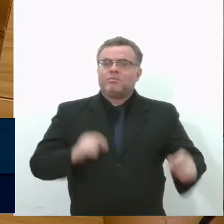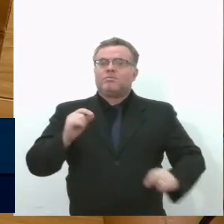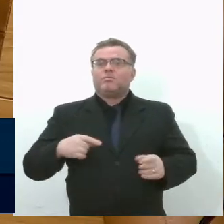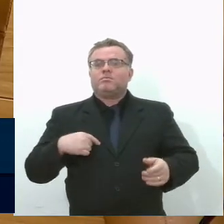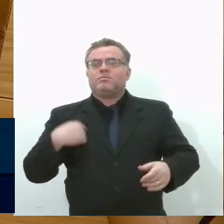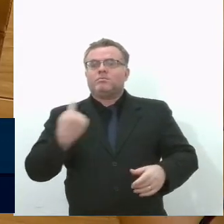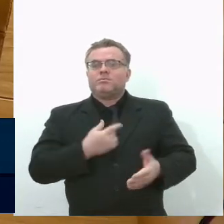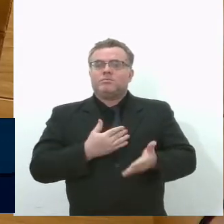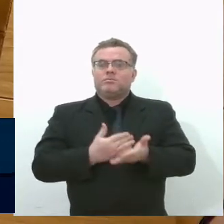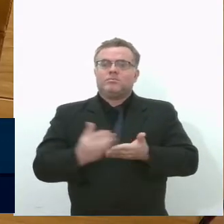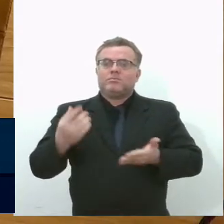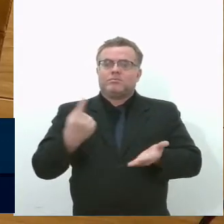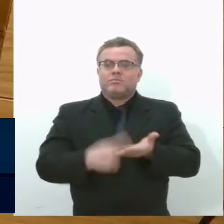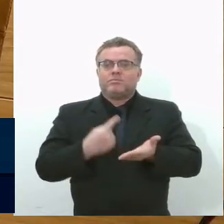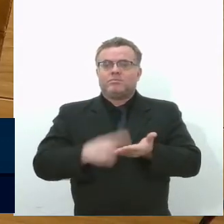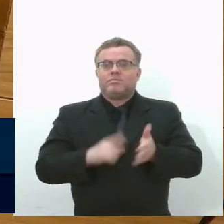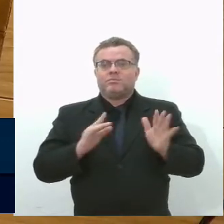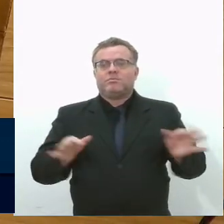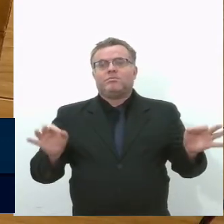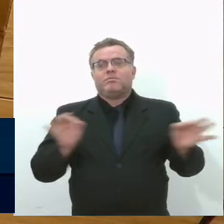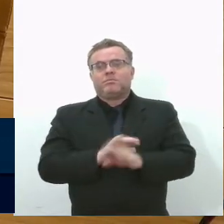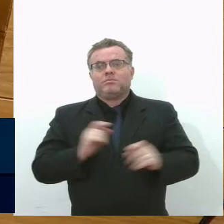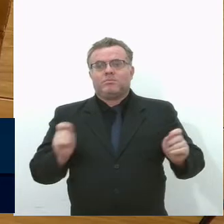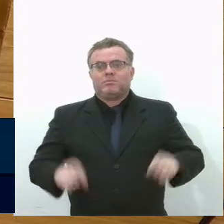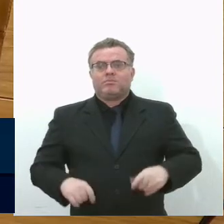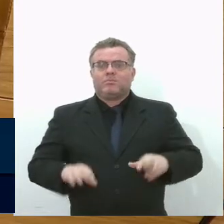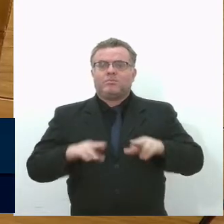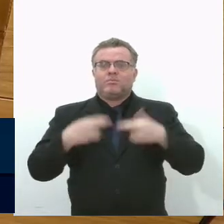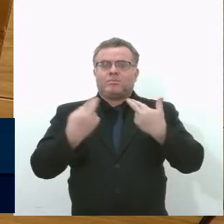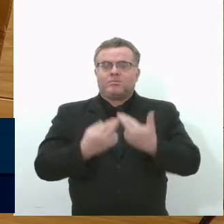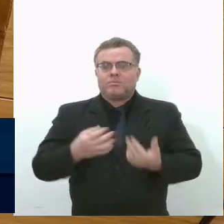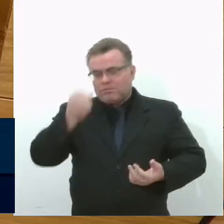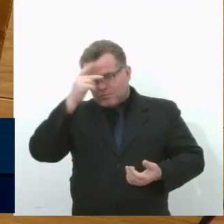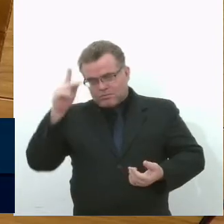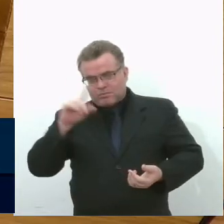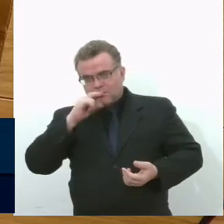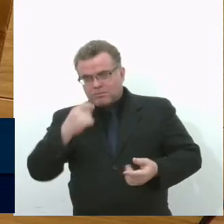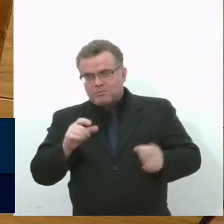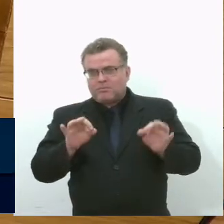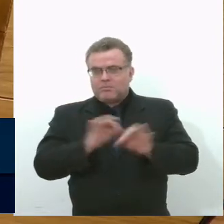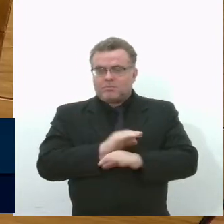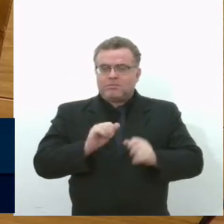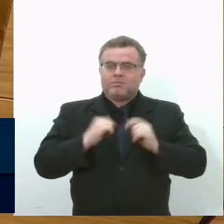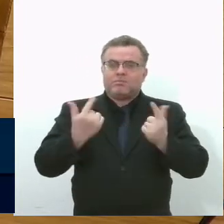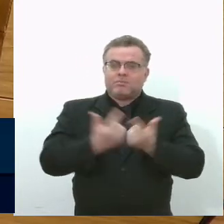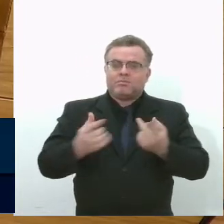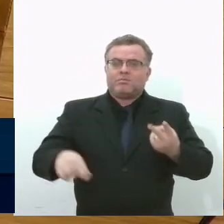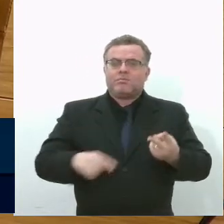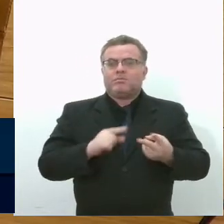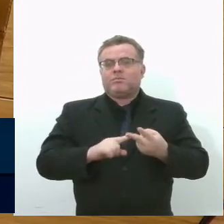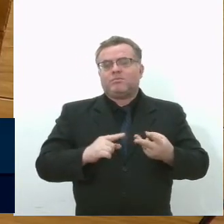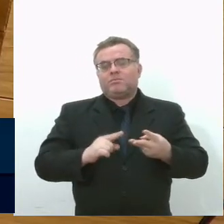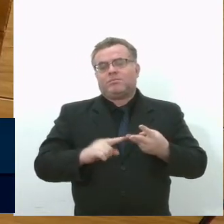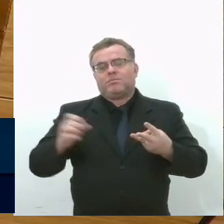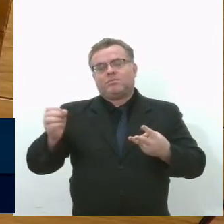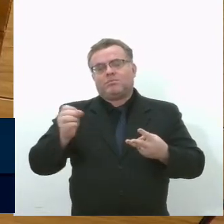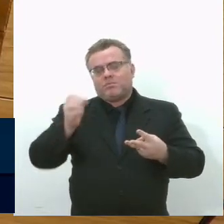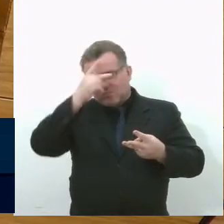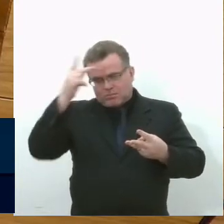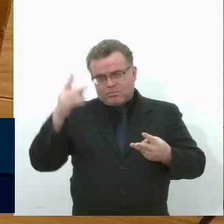trabalho, claro, e depois nós temos que ter reunião do prefeito de Aracaju, da Assembleia Legislativa, do prefeito de São Cristóvão, para chegar a um bom